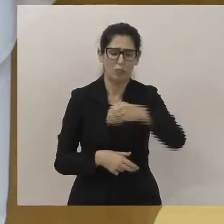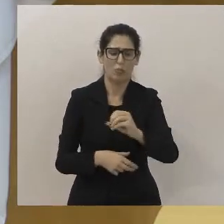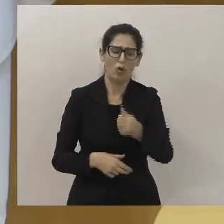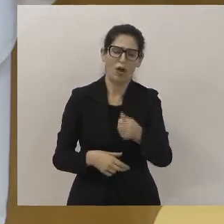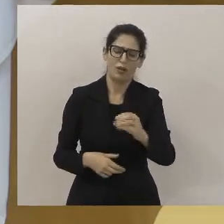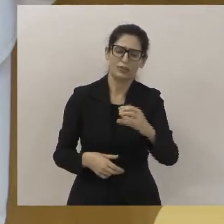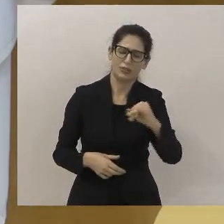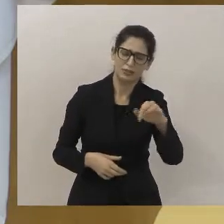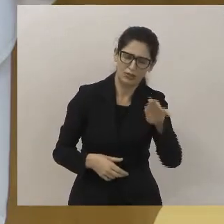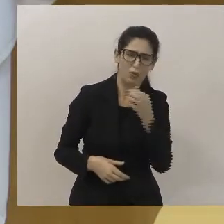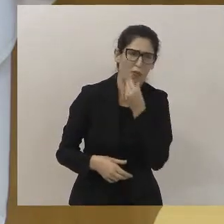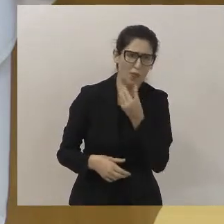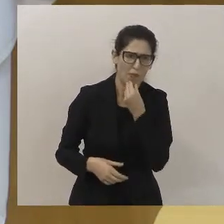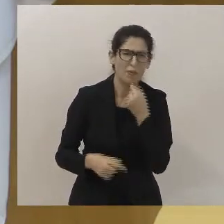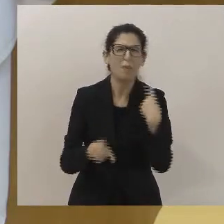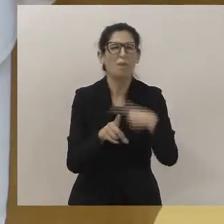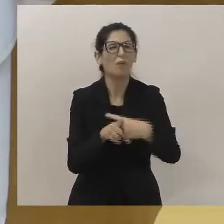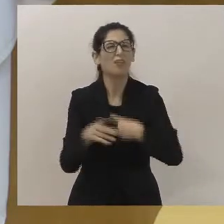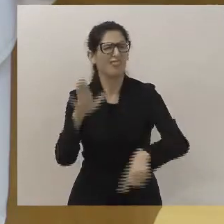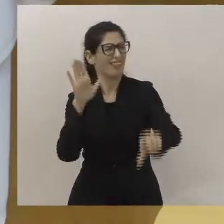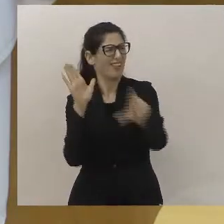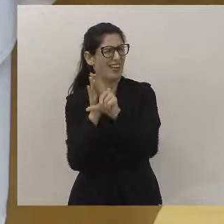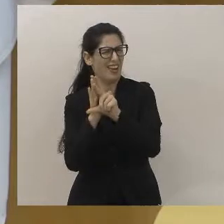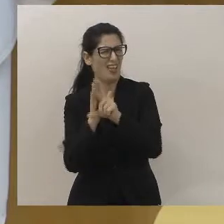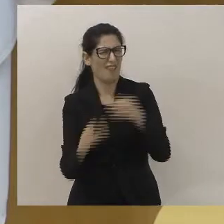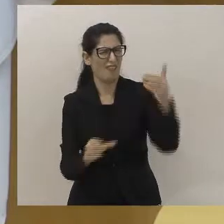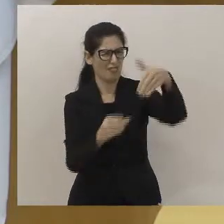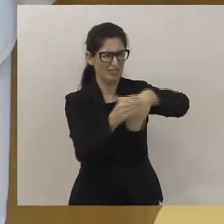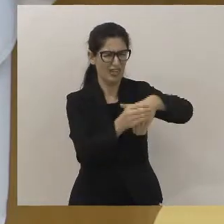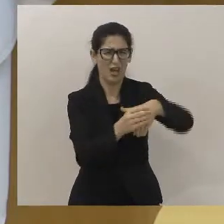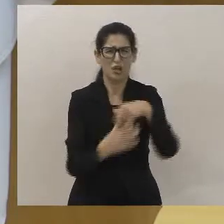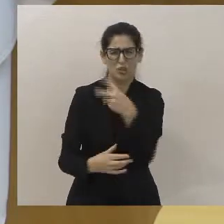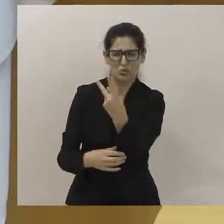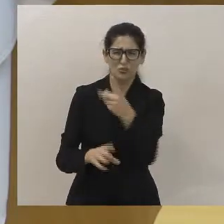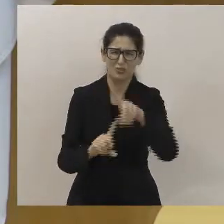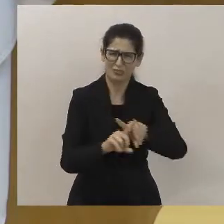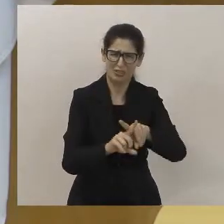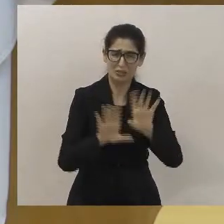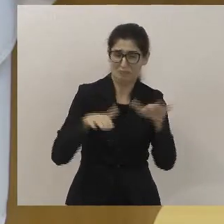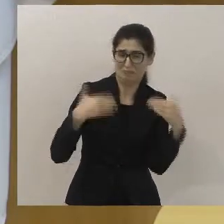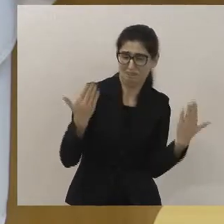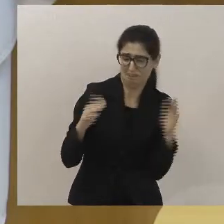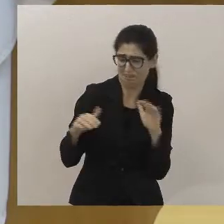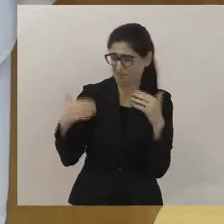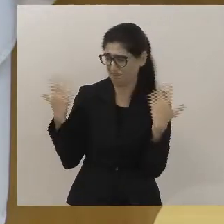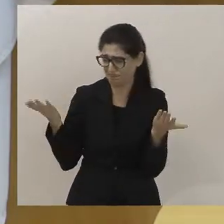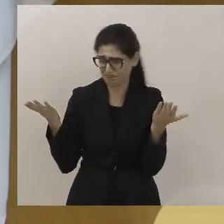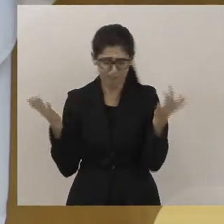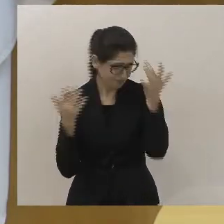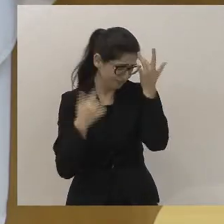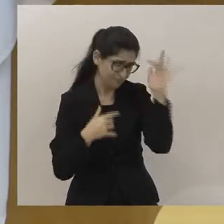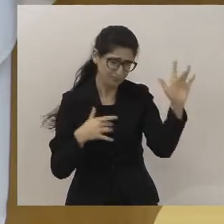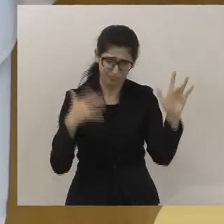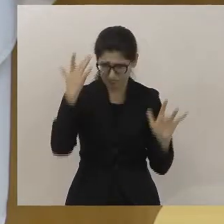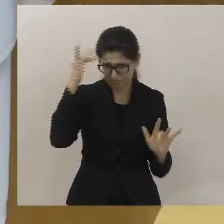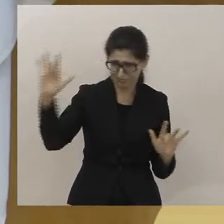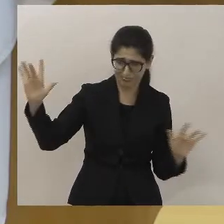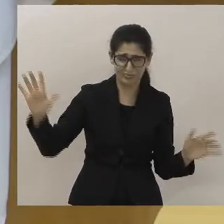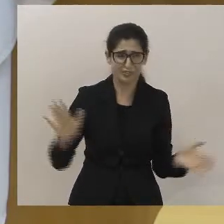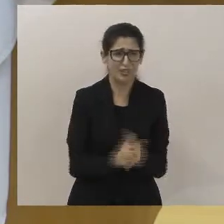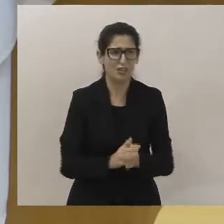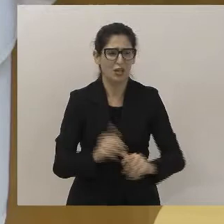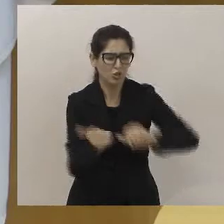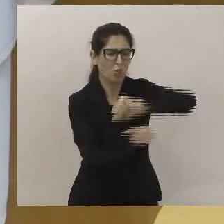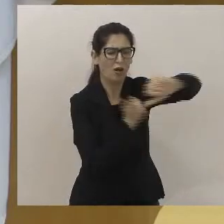porque essa lei tem que ser votado em duas vezes é até porque a gente praticamente não pode fazer nenhuma alteração fizer uma alteração de